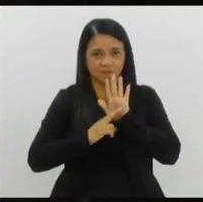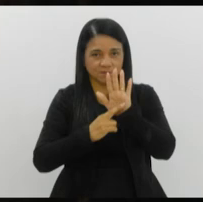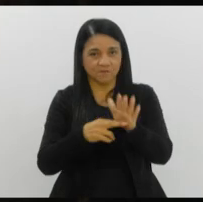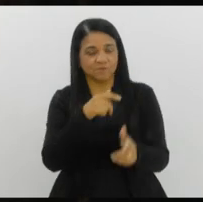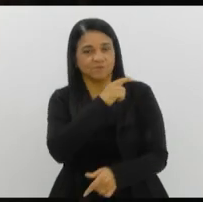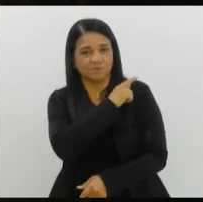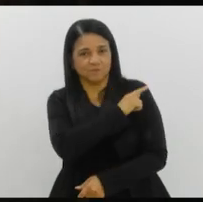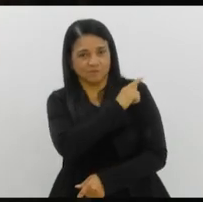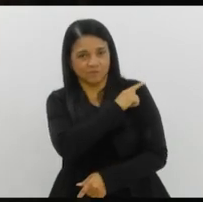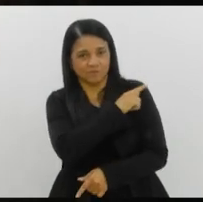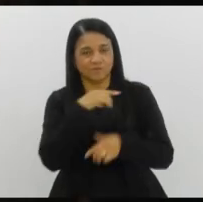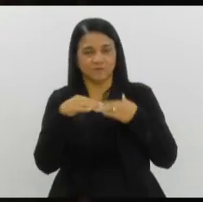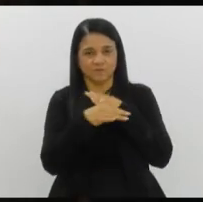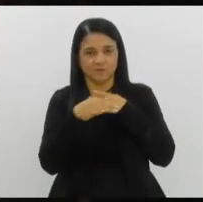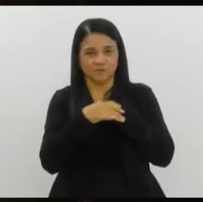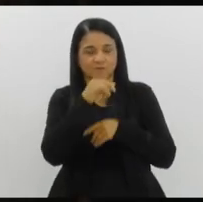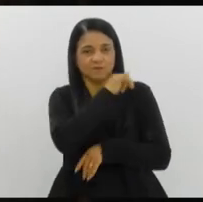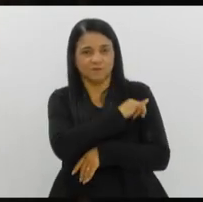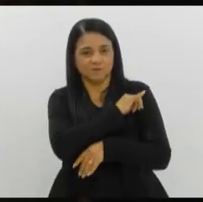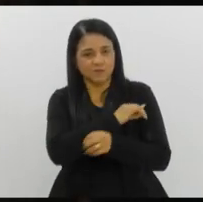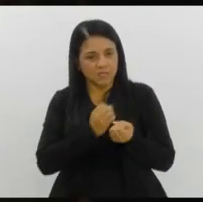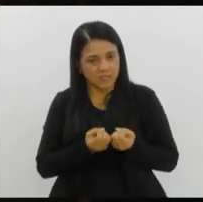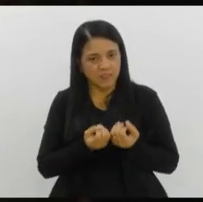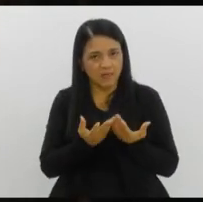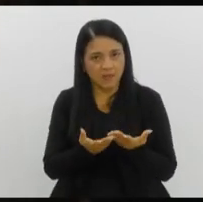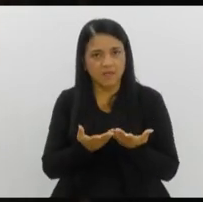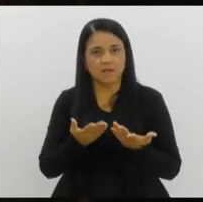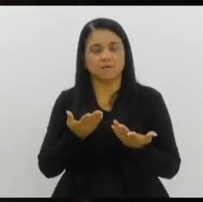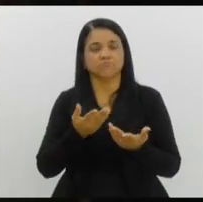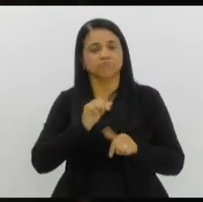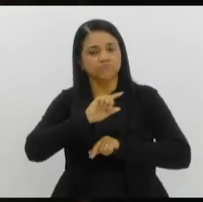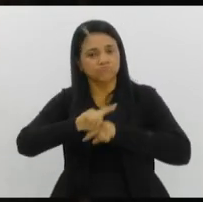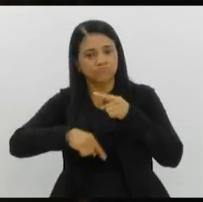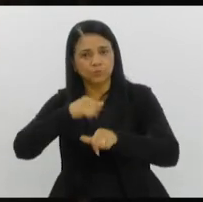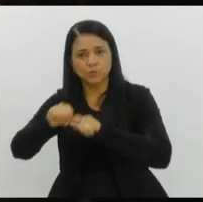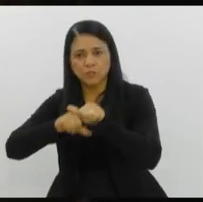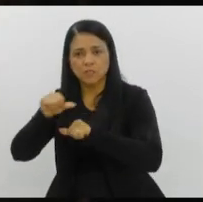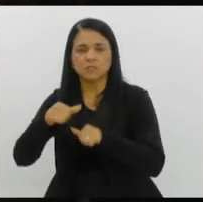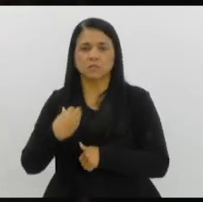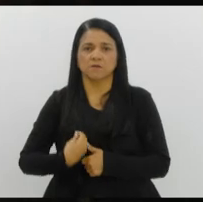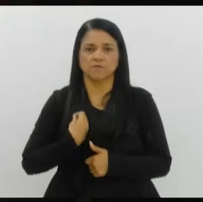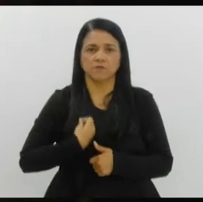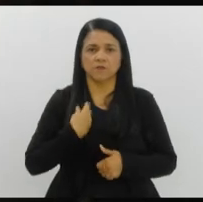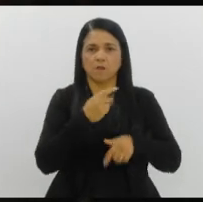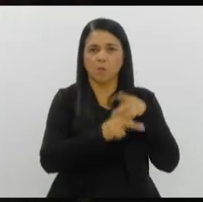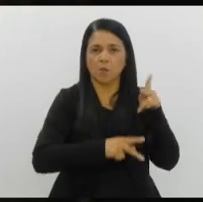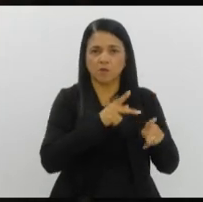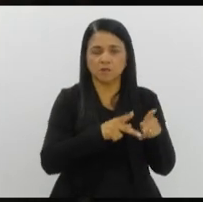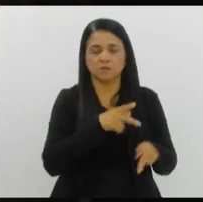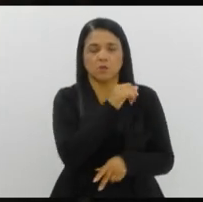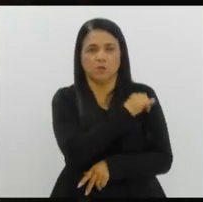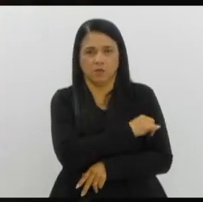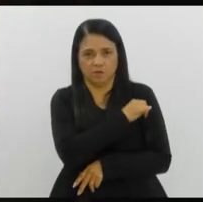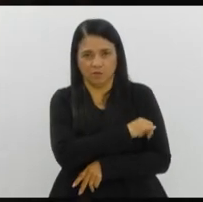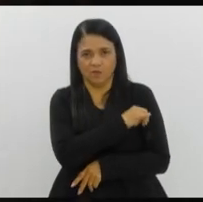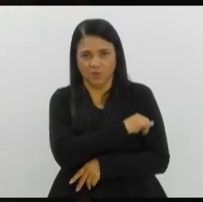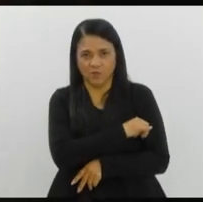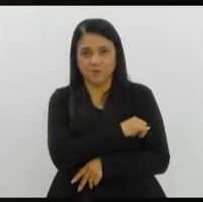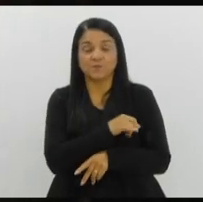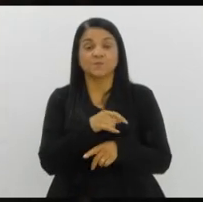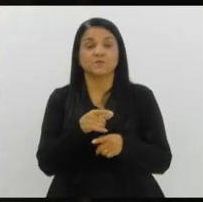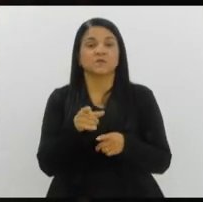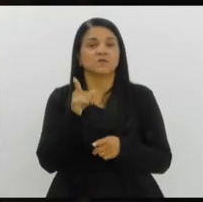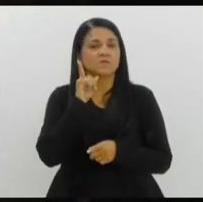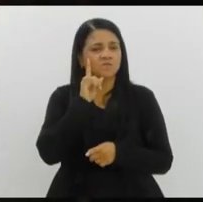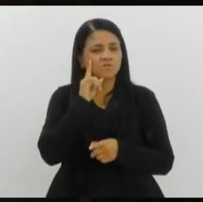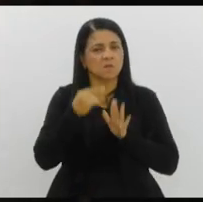Rio de Janeiro que entrega, né, que produz mudança na vida das pessoas, na vida da população carioca, e isso cada vez fica